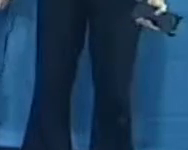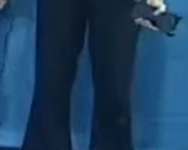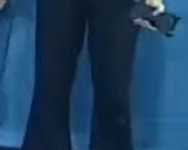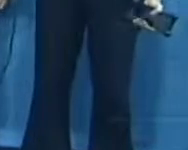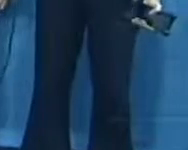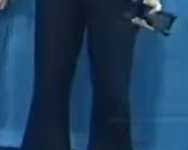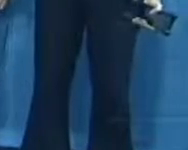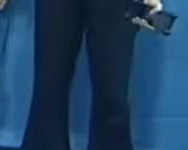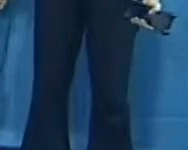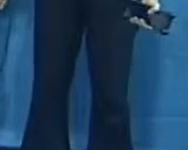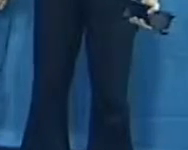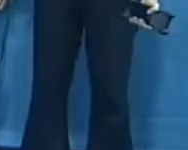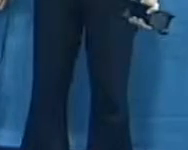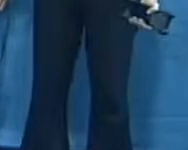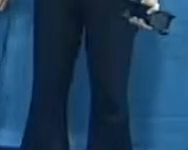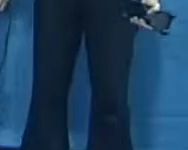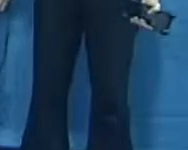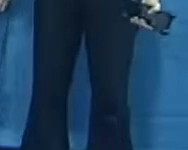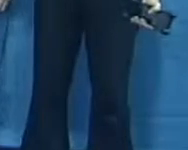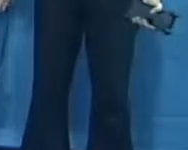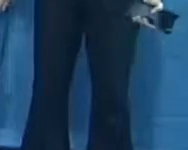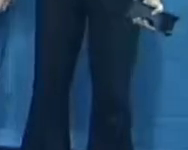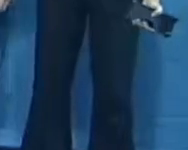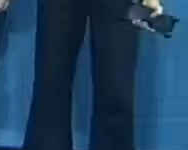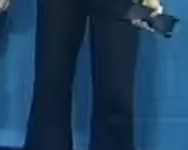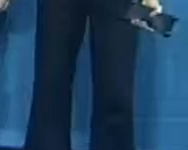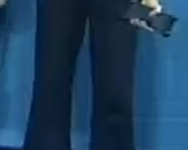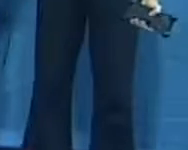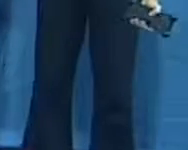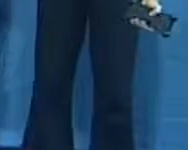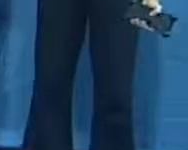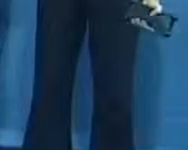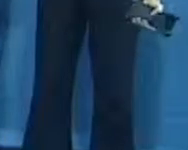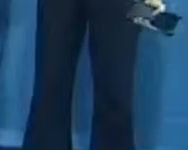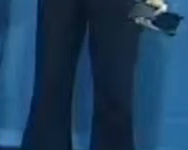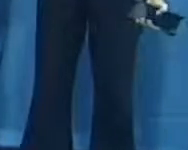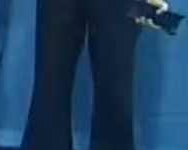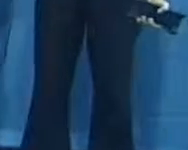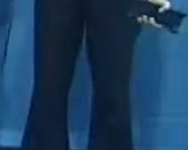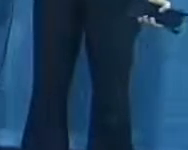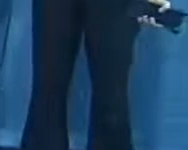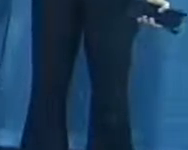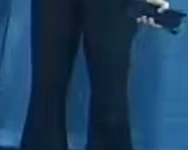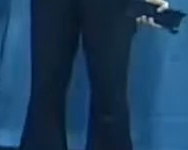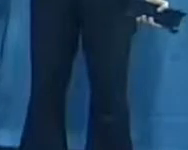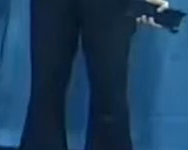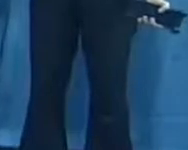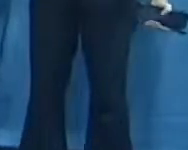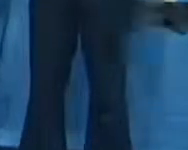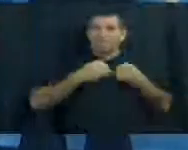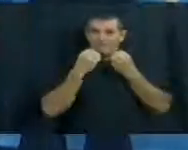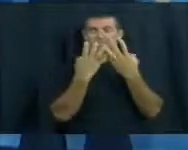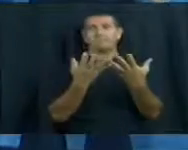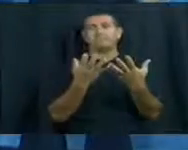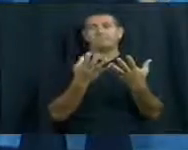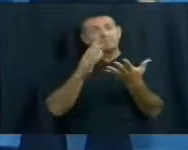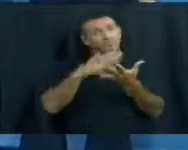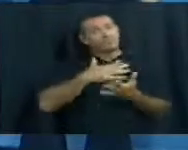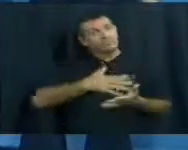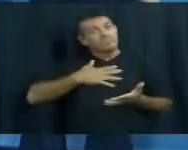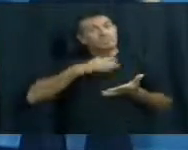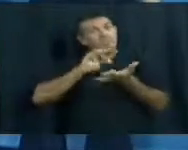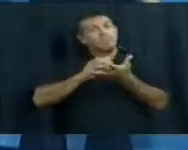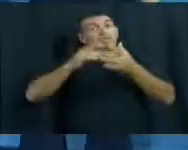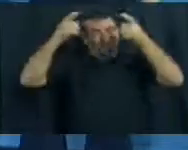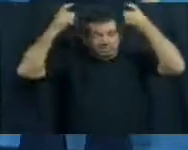Gutão. É muito bom ter você aqui, Gutão. Você tá gostando do carnaval? Tá bom, carnaval? Tá gostando de ser